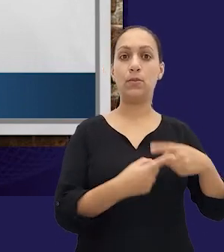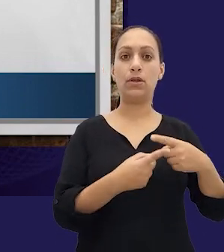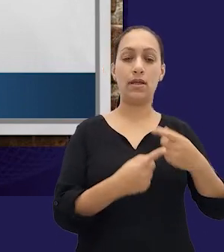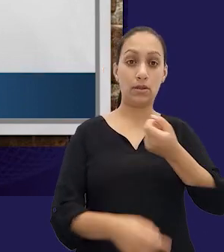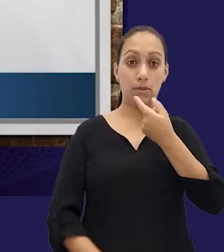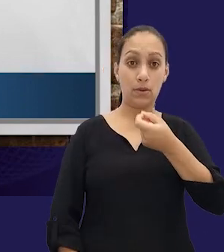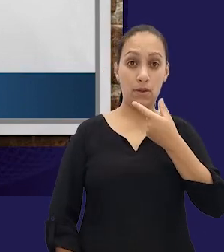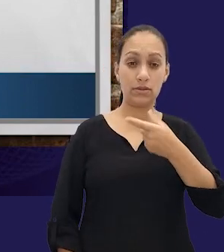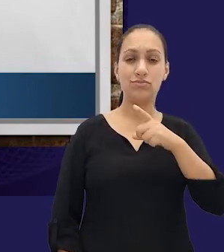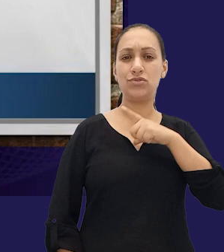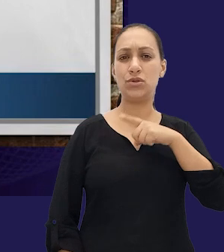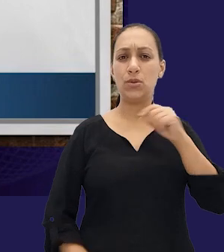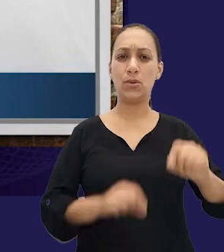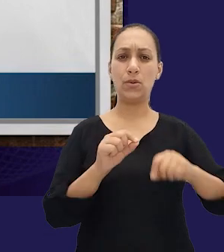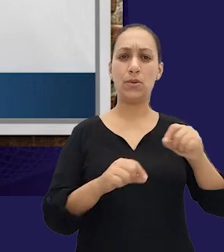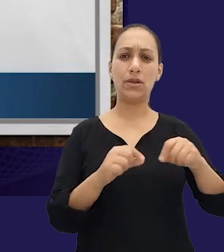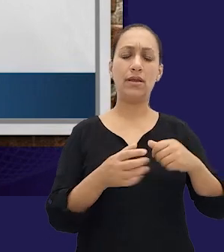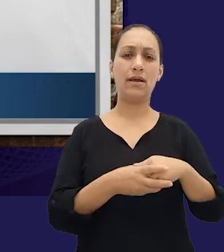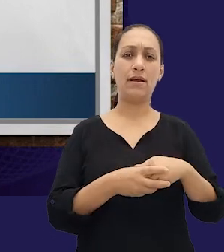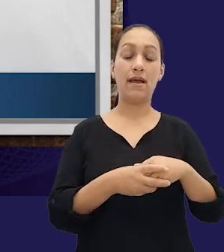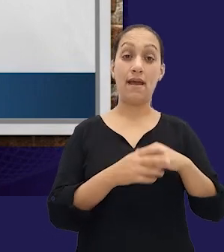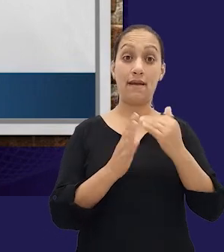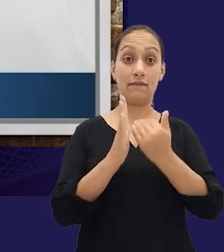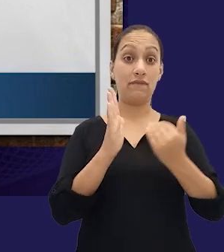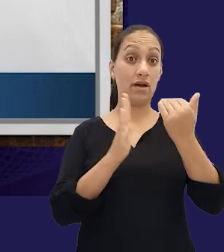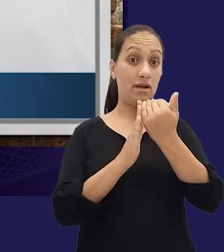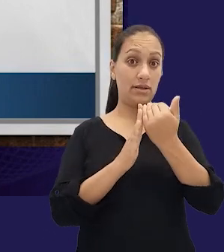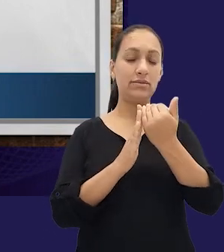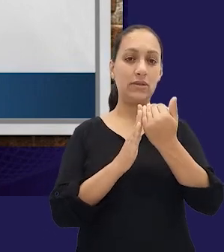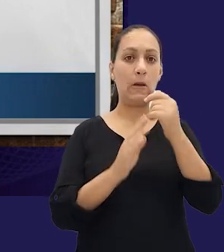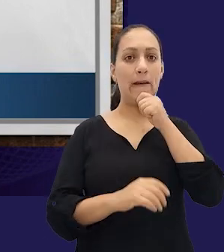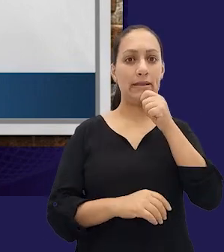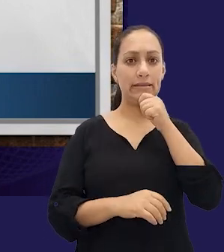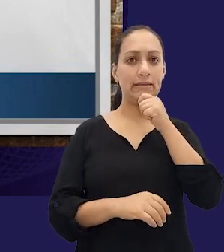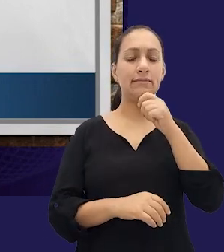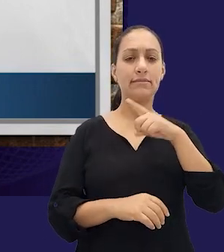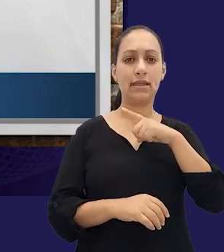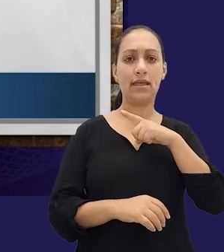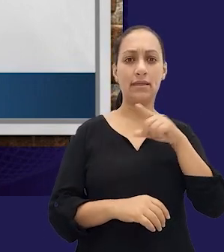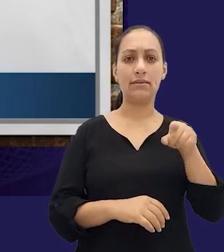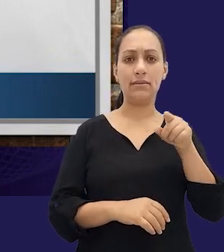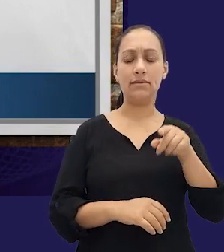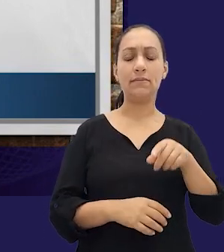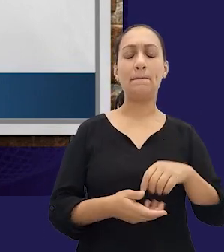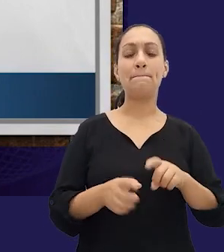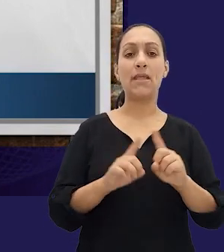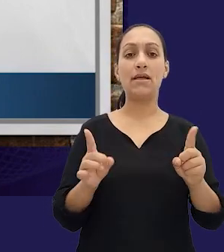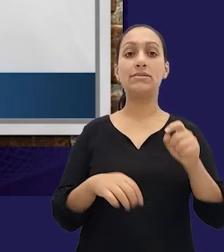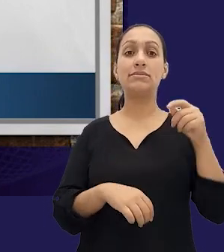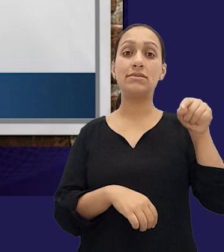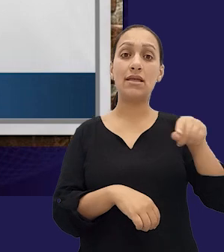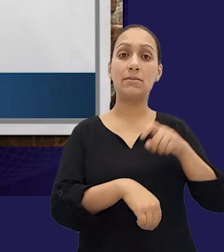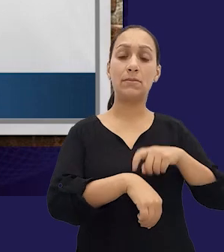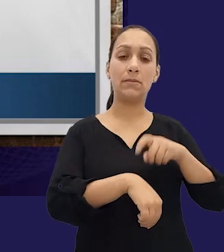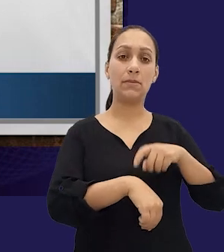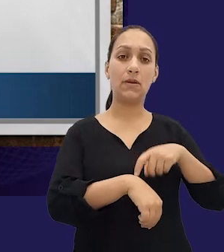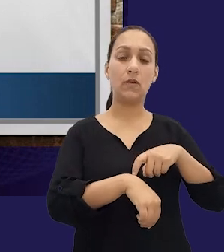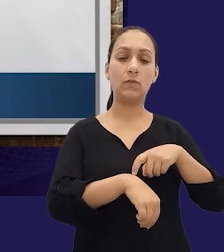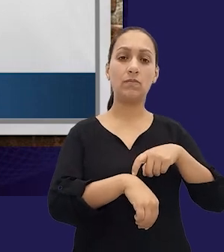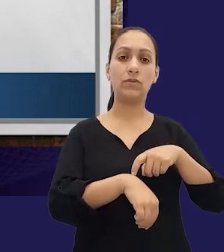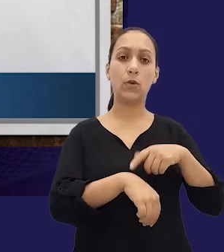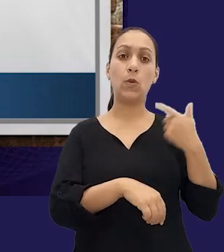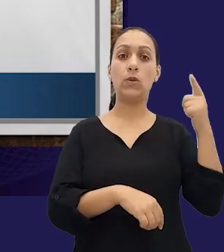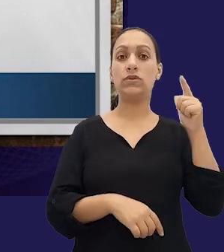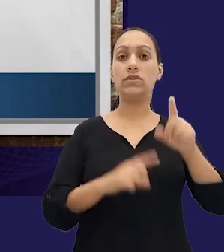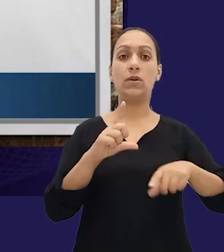que apresentavam uma toxicidade elevada e continuam apresentando, só que naquele momento, né,